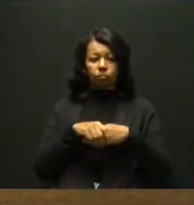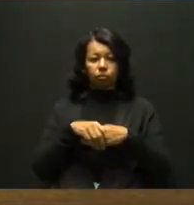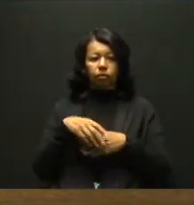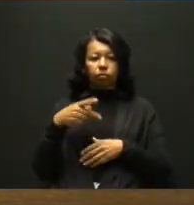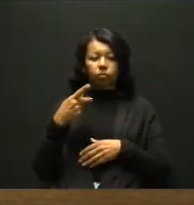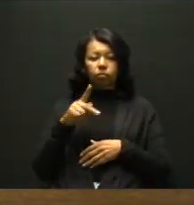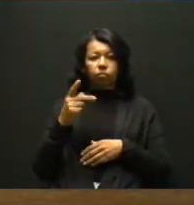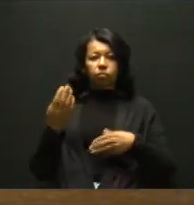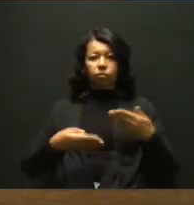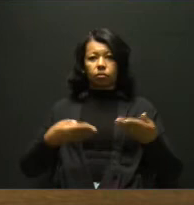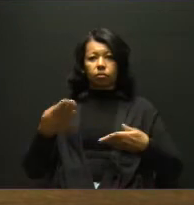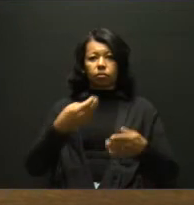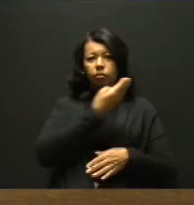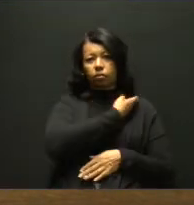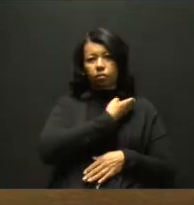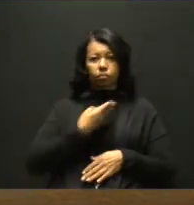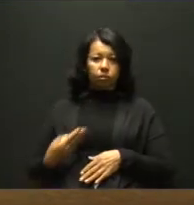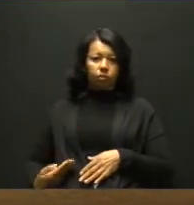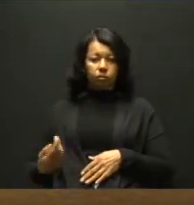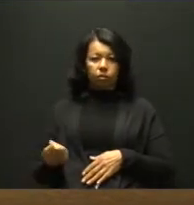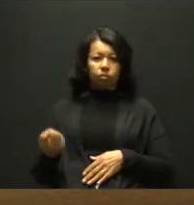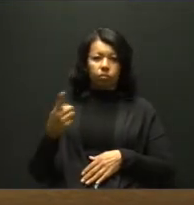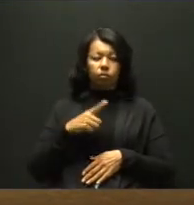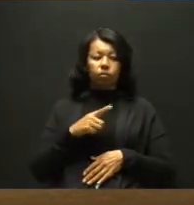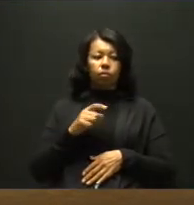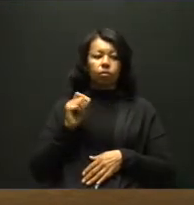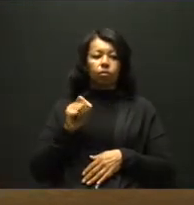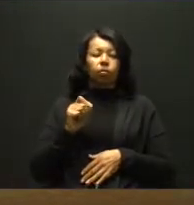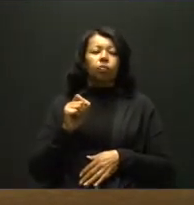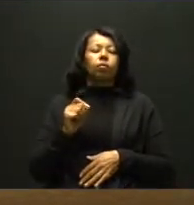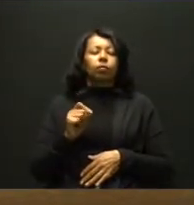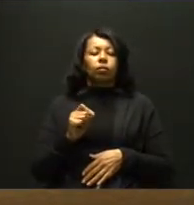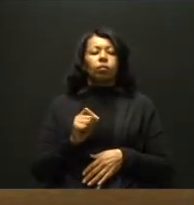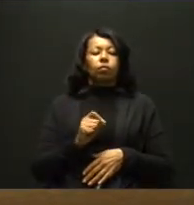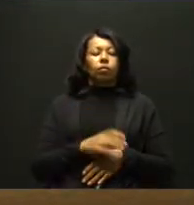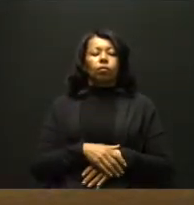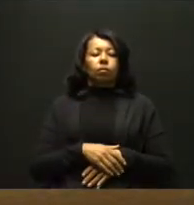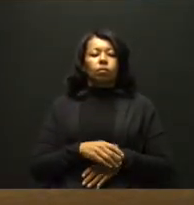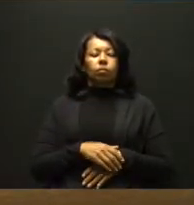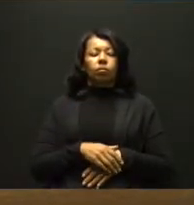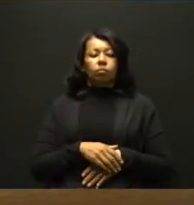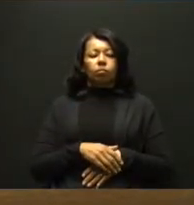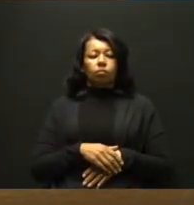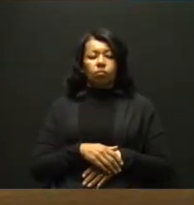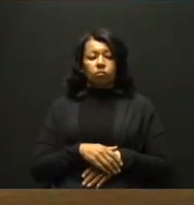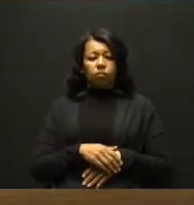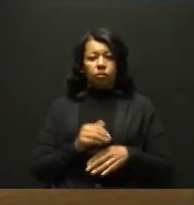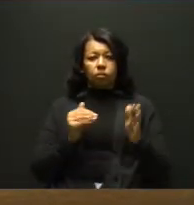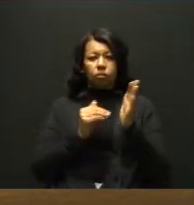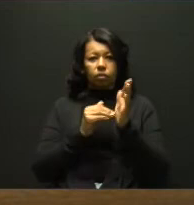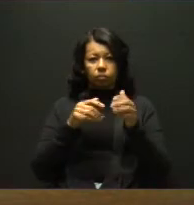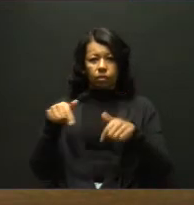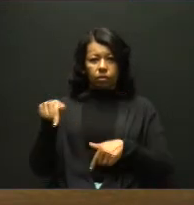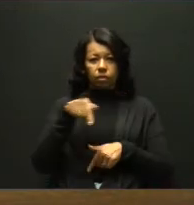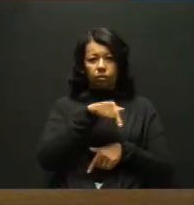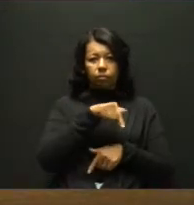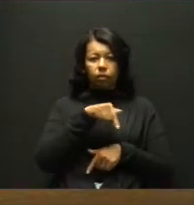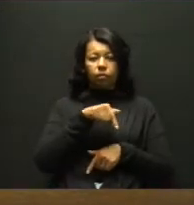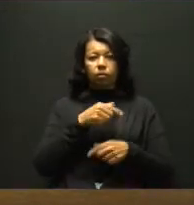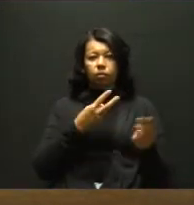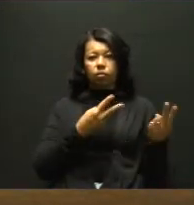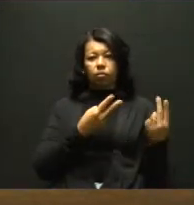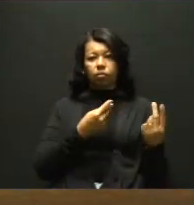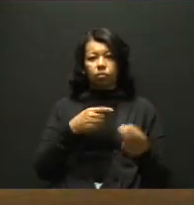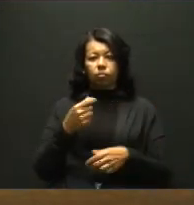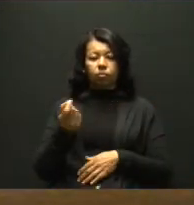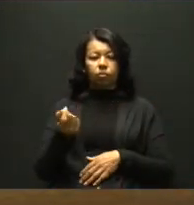alguns servidores públicos que se destacaram é um prêmio o problema de se destacar na última semana como foi o caso